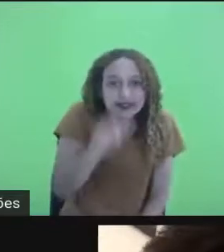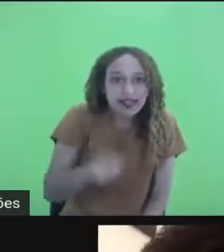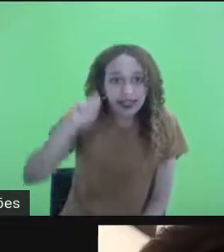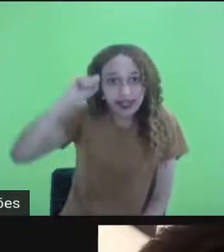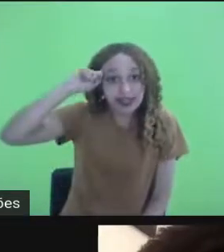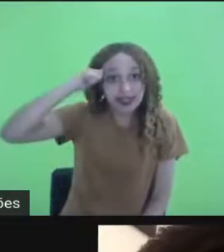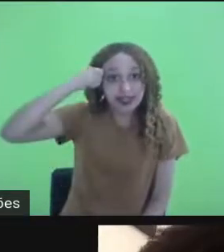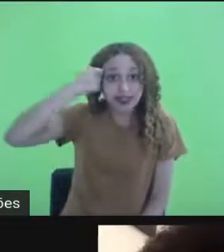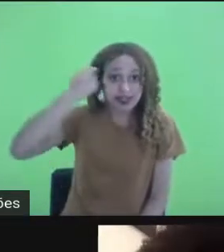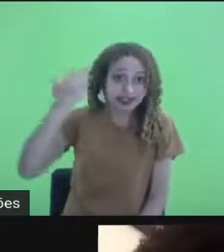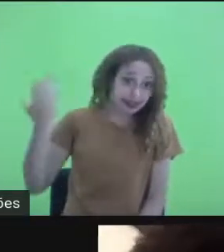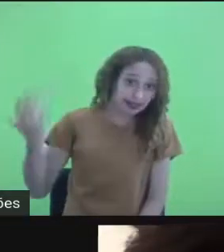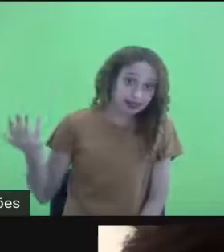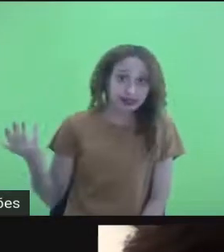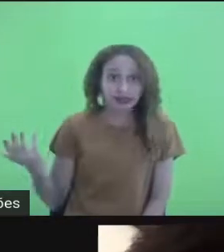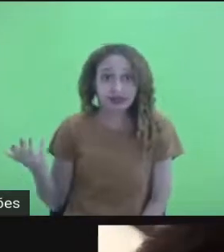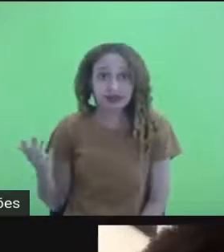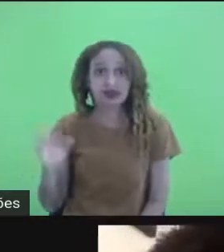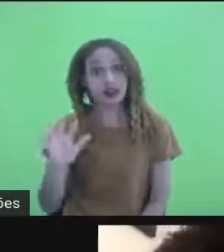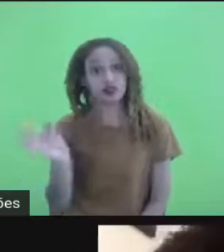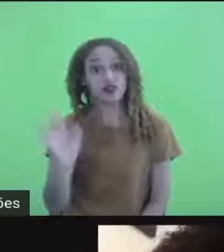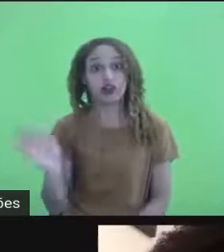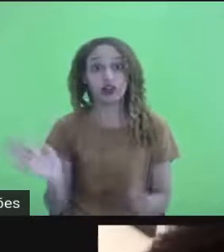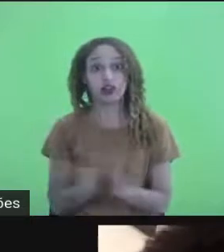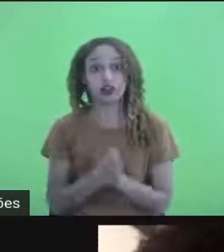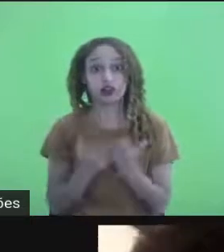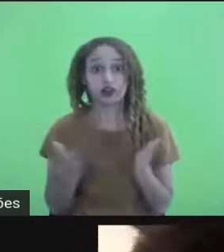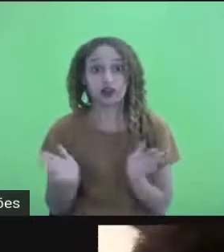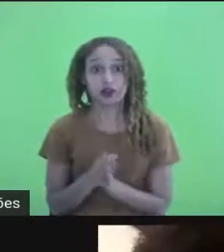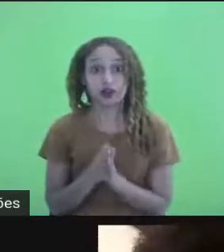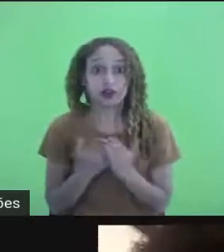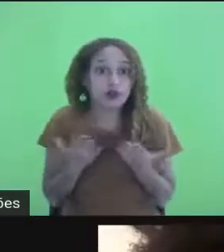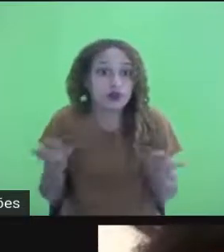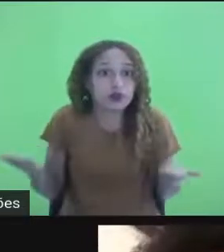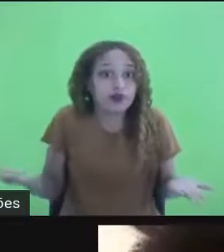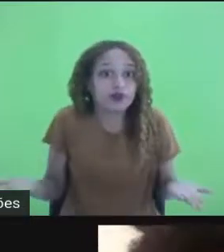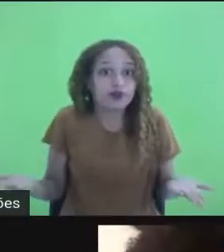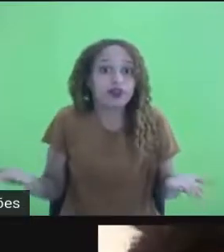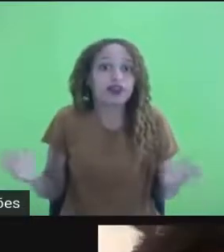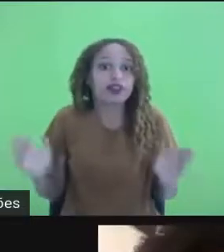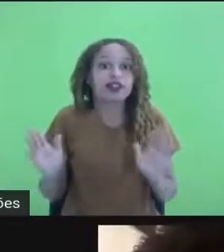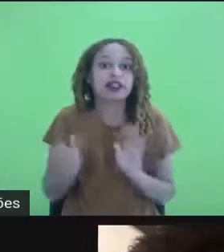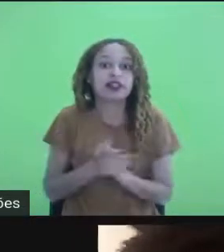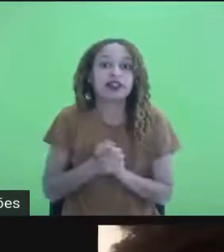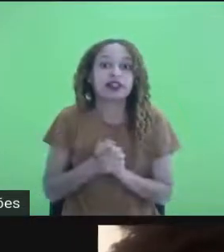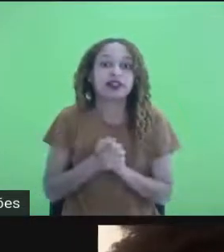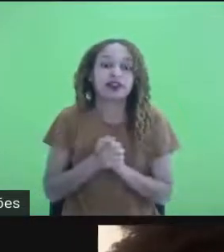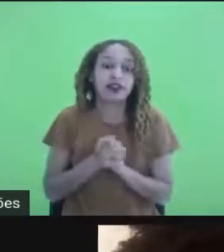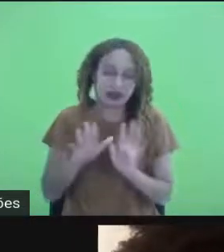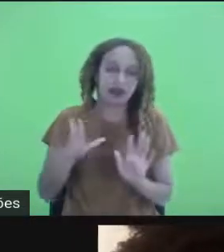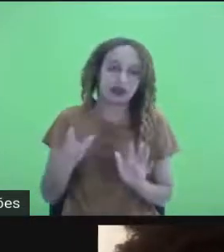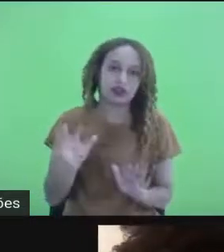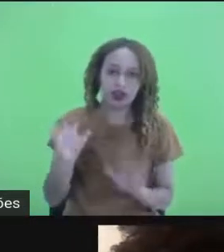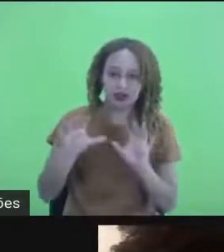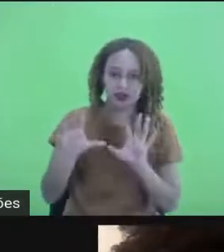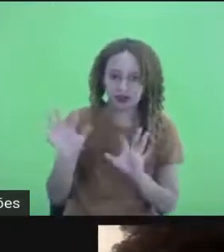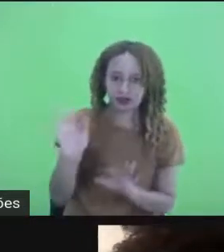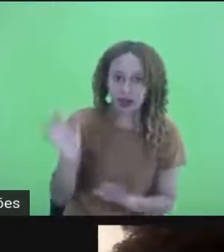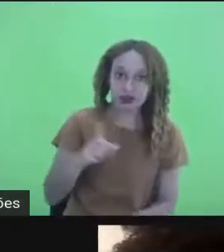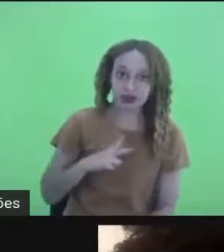de pobre, era uma faculdade de pessoas de baixa renda, né? Era particular, mas era uma faculdade particular